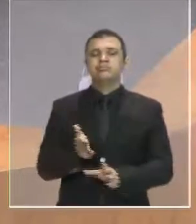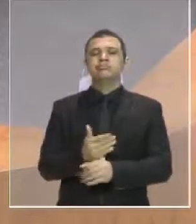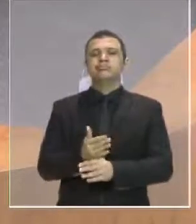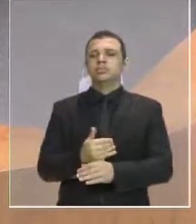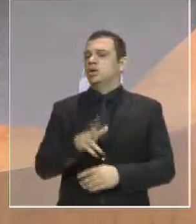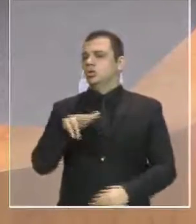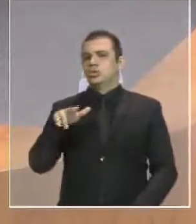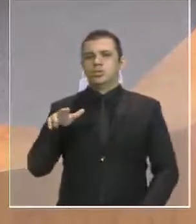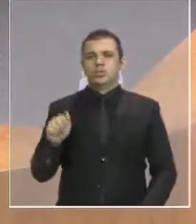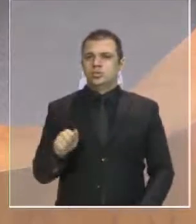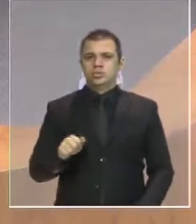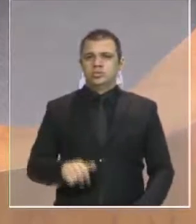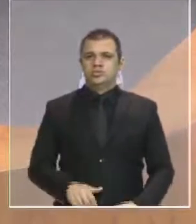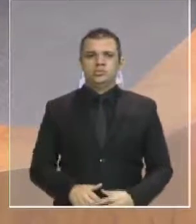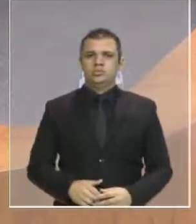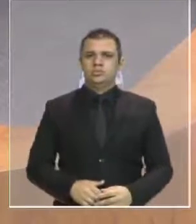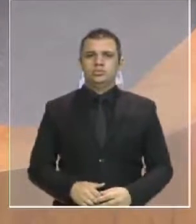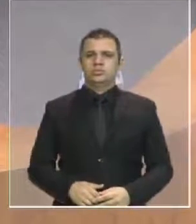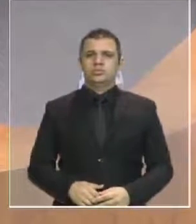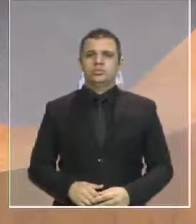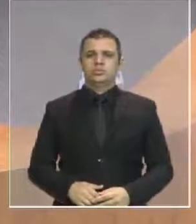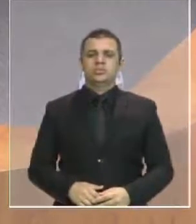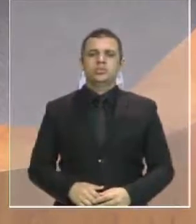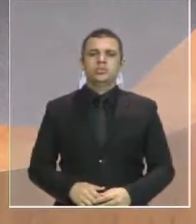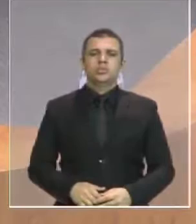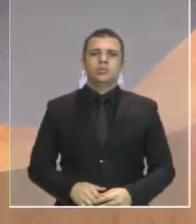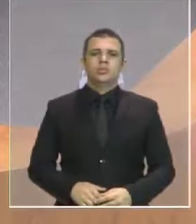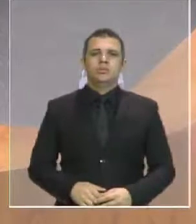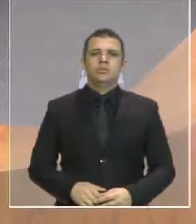momento para fazer.